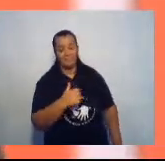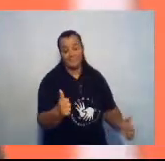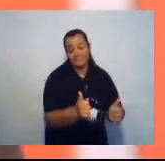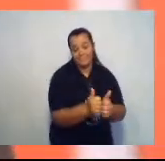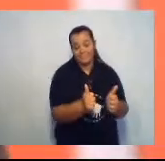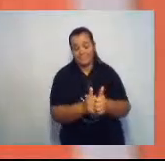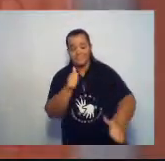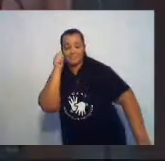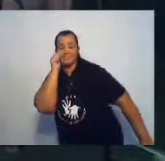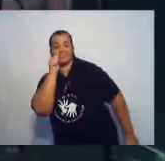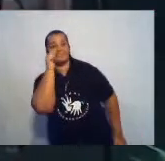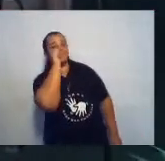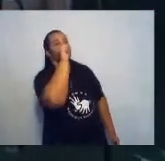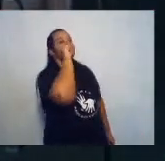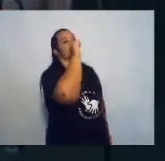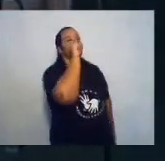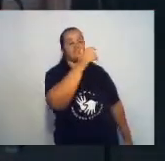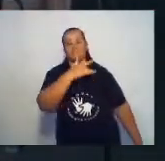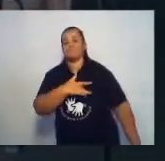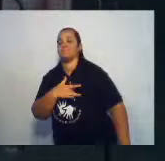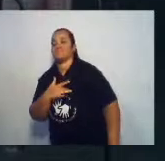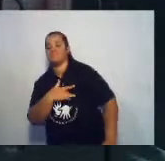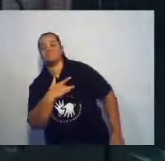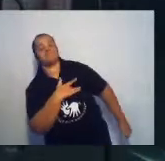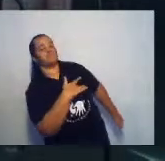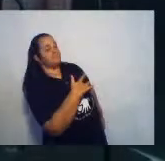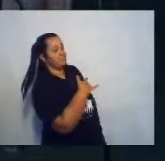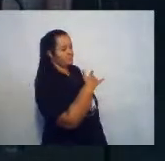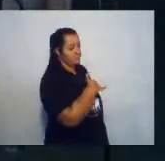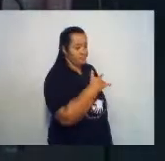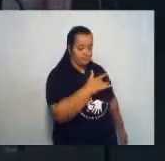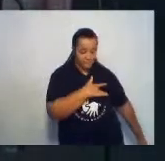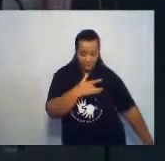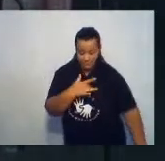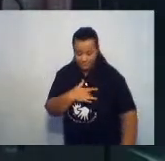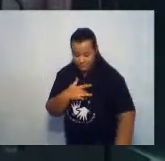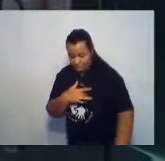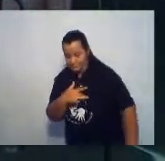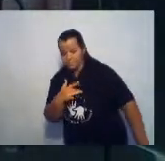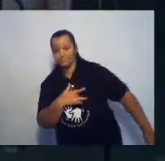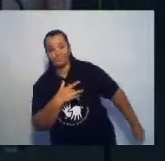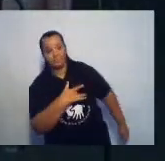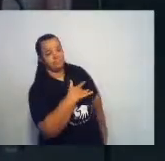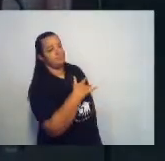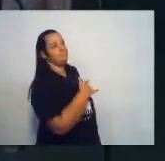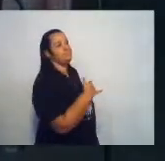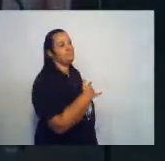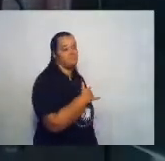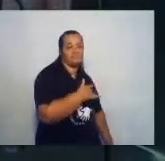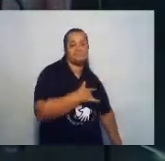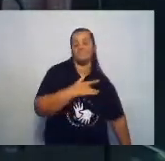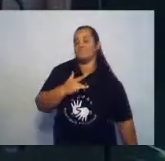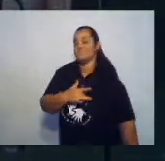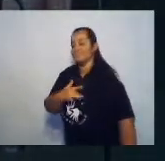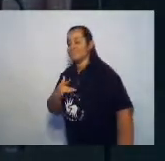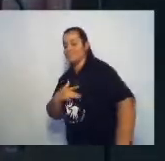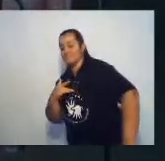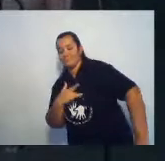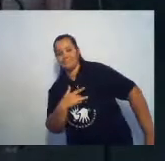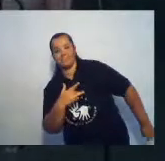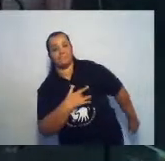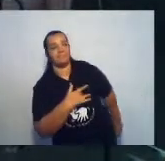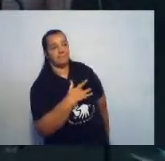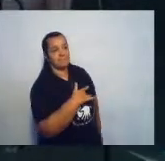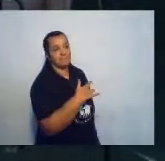Vem ficar perto da sua menina, apaixonadinho, você me deixou apaixonadinho, você me